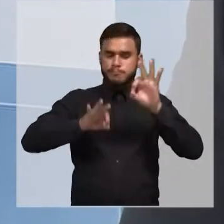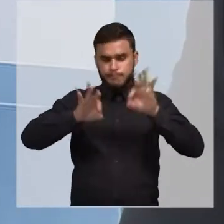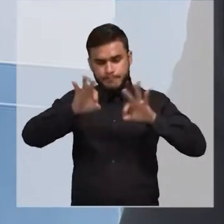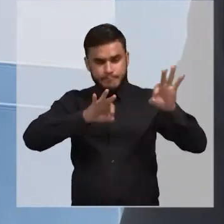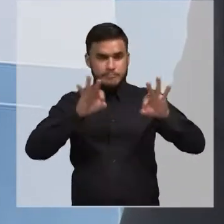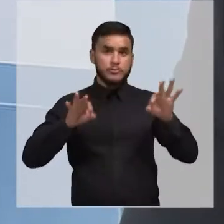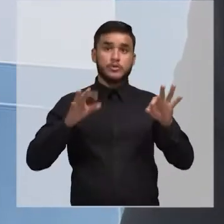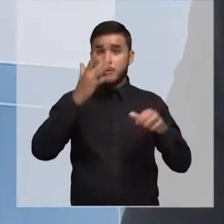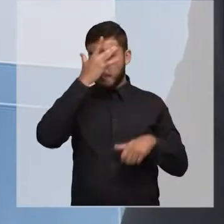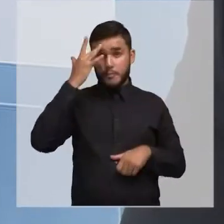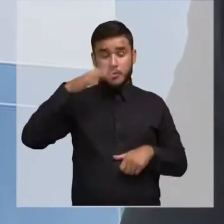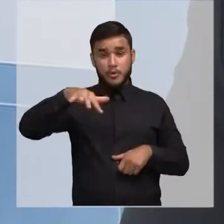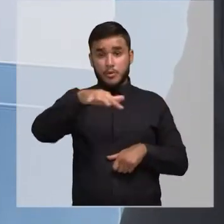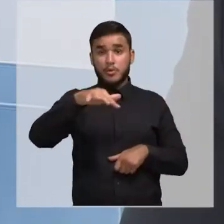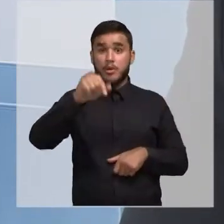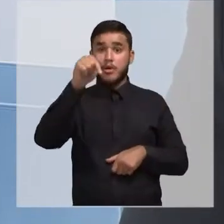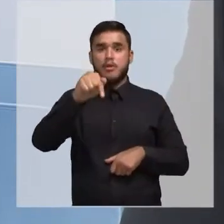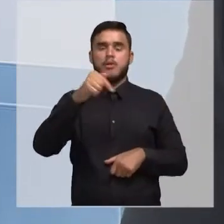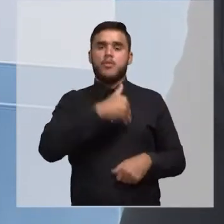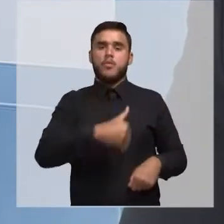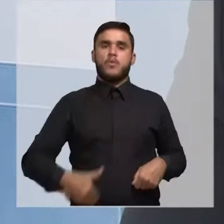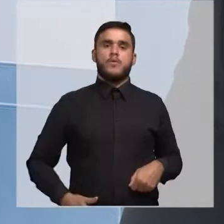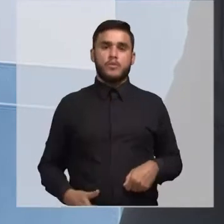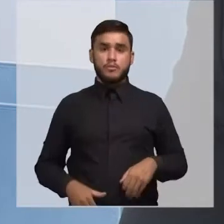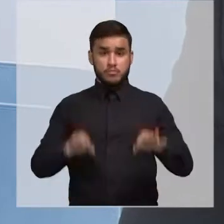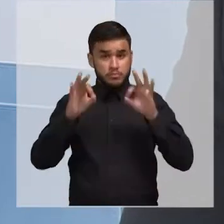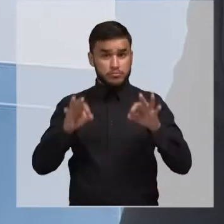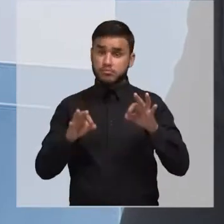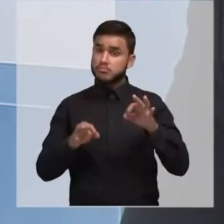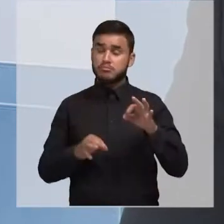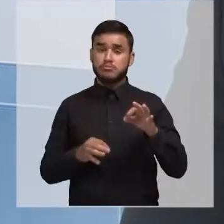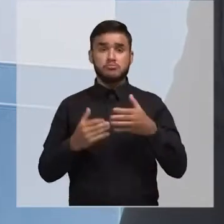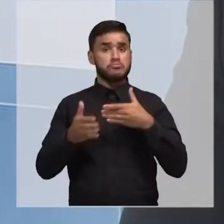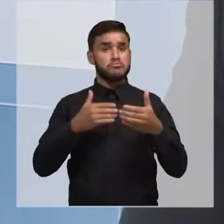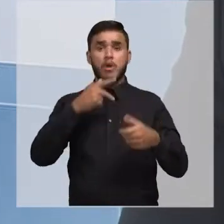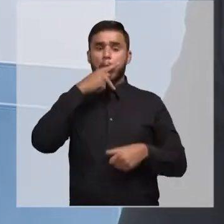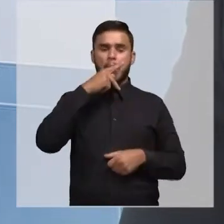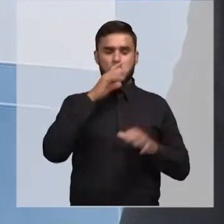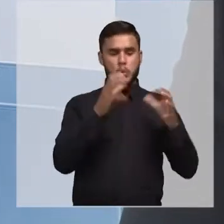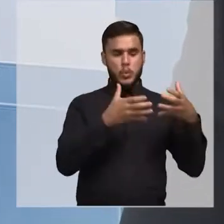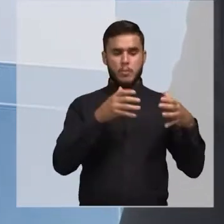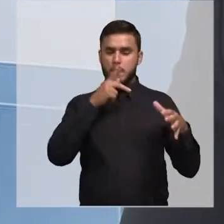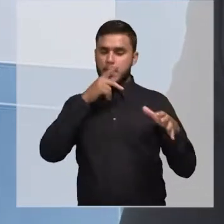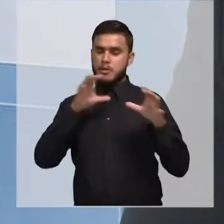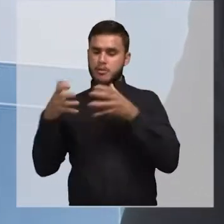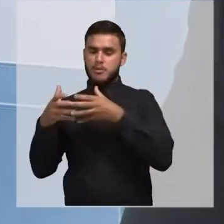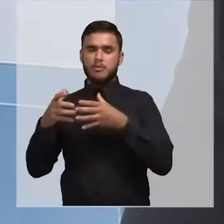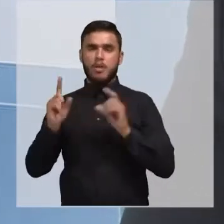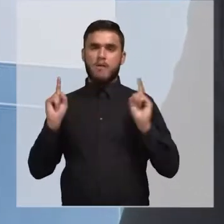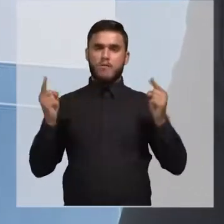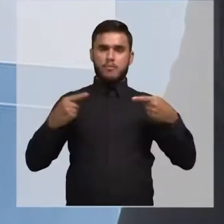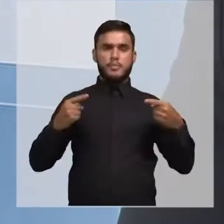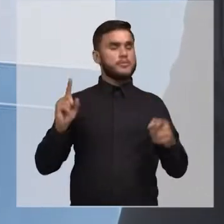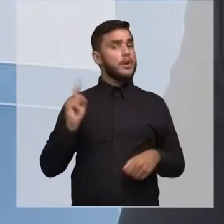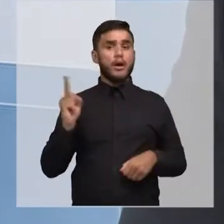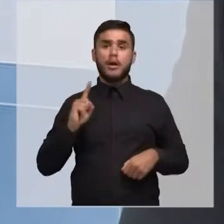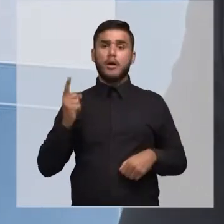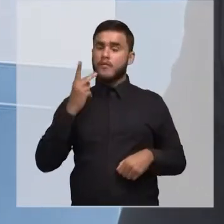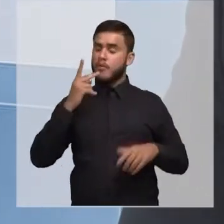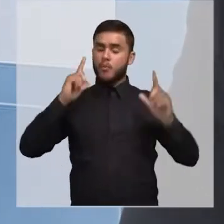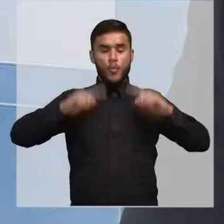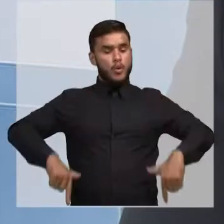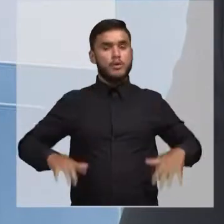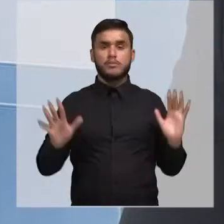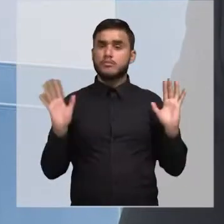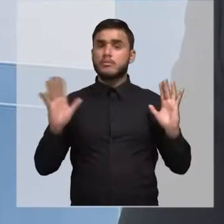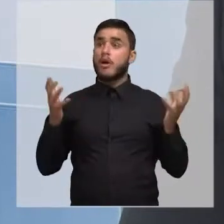para a população que ele governa. E ele fez certo, independente de política. O governador foi corretíssimo, independente de política. Não quero saber